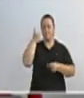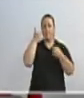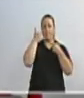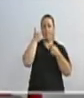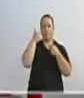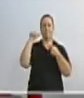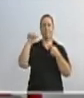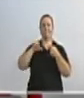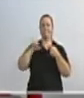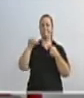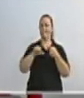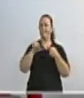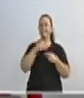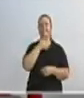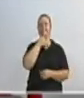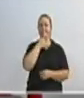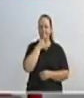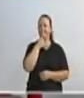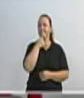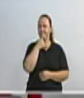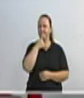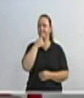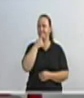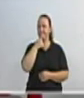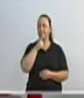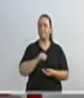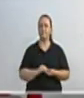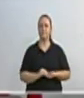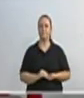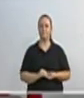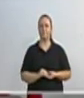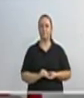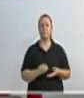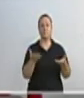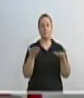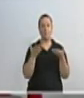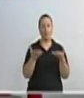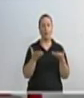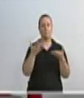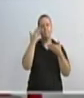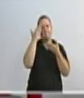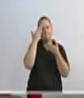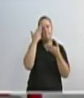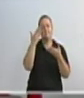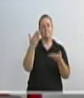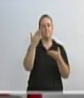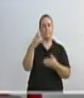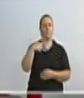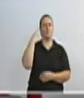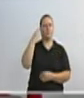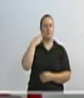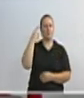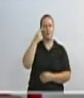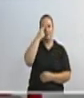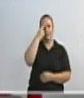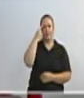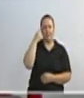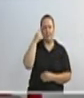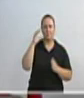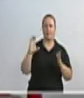né, infelizmente. Então, quero agradecer aos vereadores que estão aqui, vereador Ito, vereador Caminha, que também vai falar,